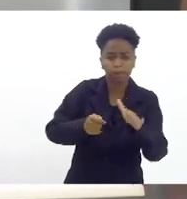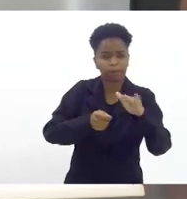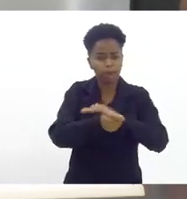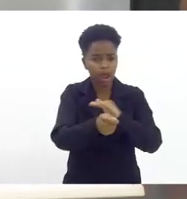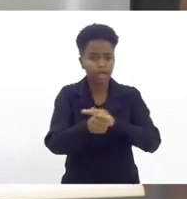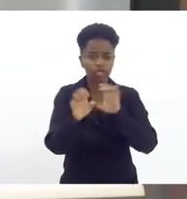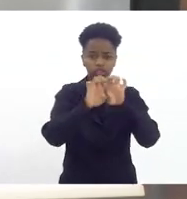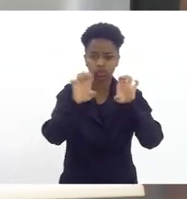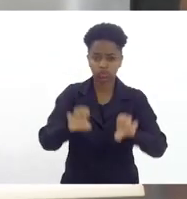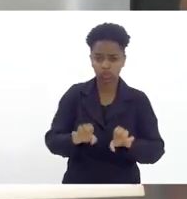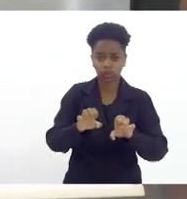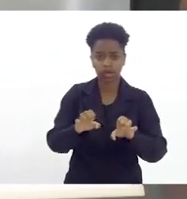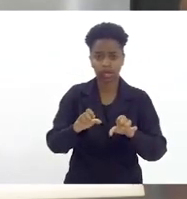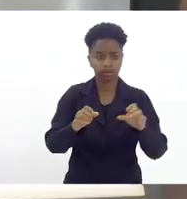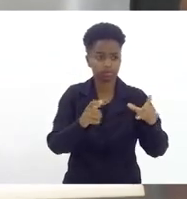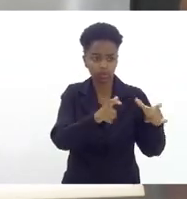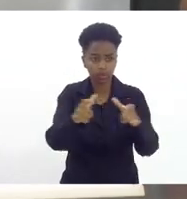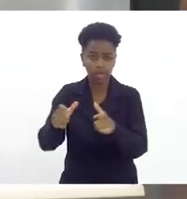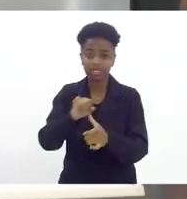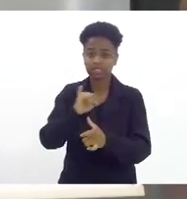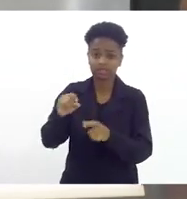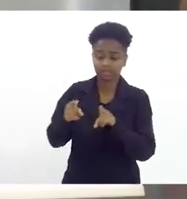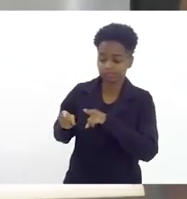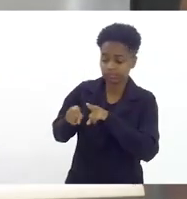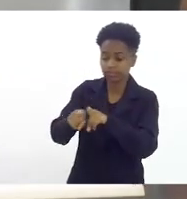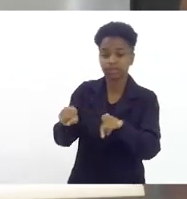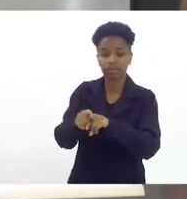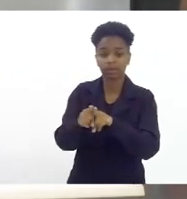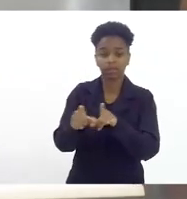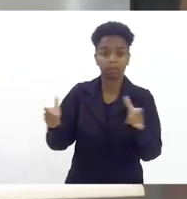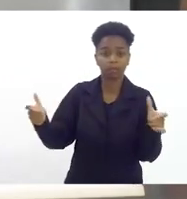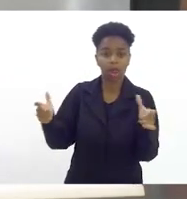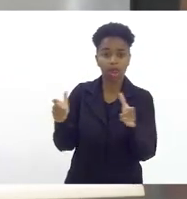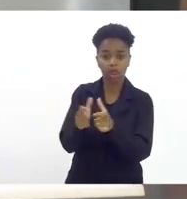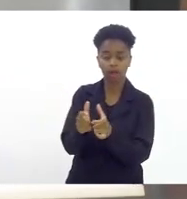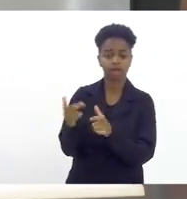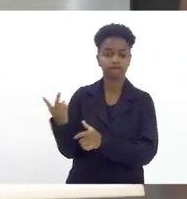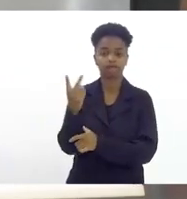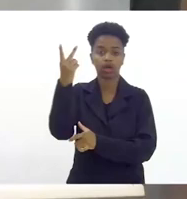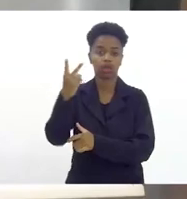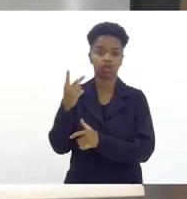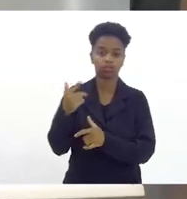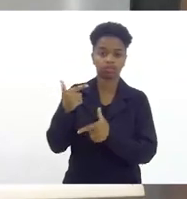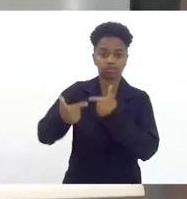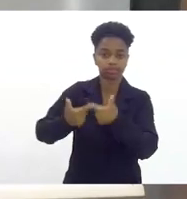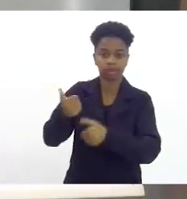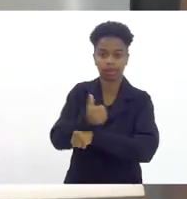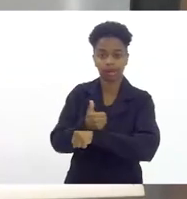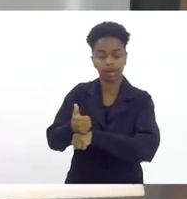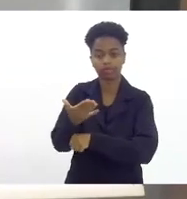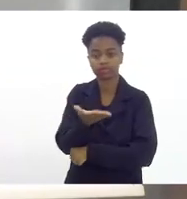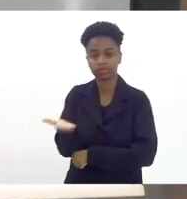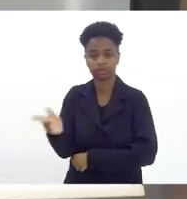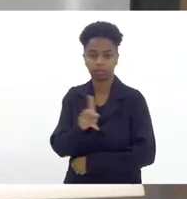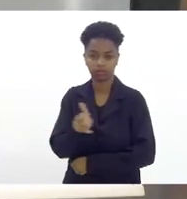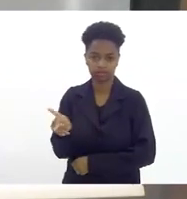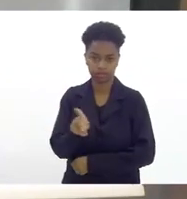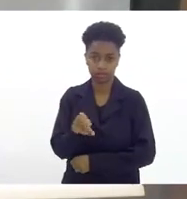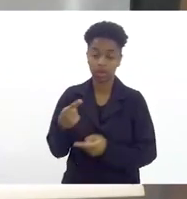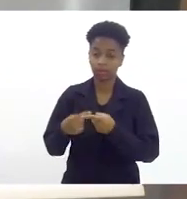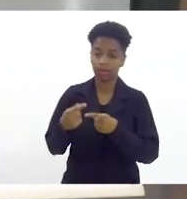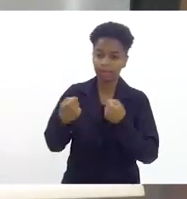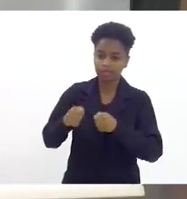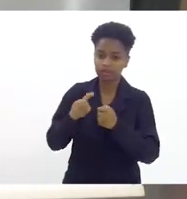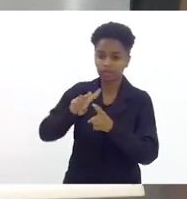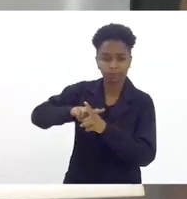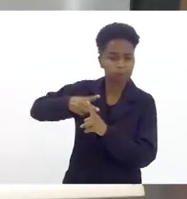de infraestrutura física se a gente tem paralelamente uma diminuição do valor médio da força de trabalho do profissional docente que precisa se